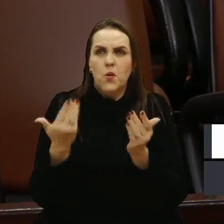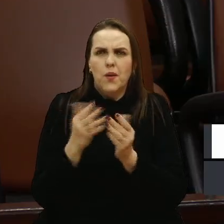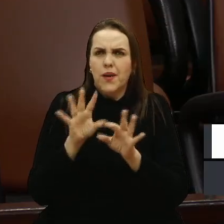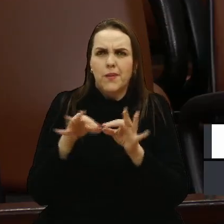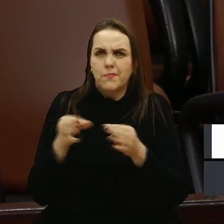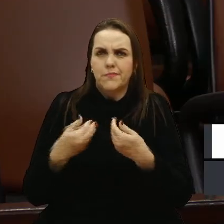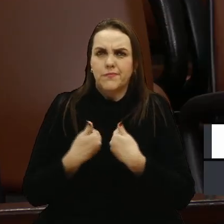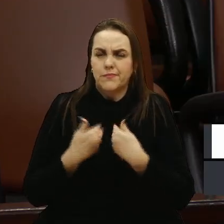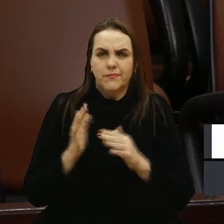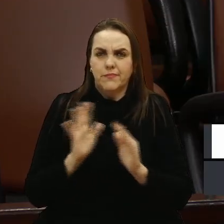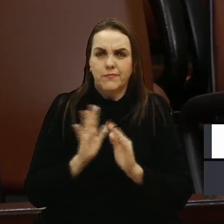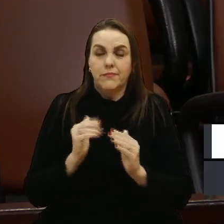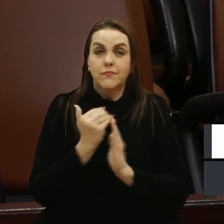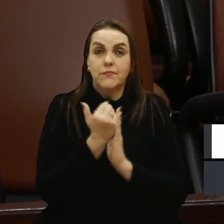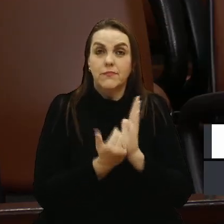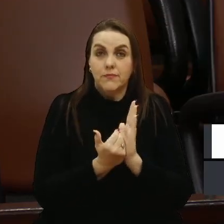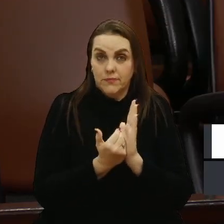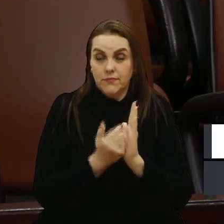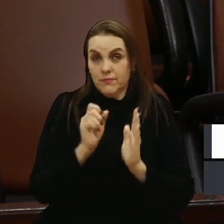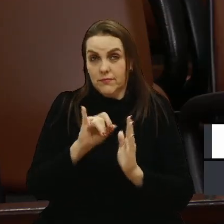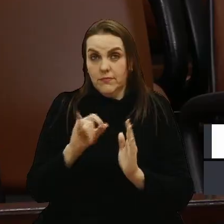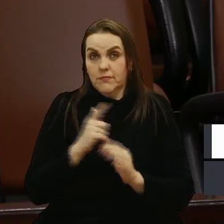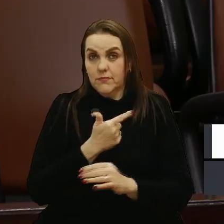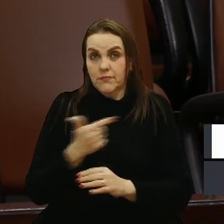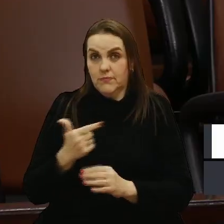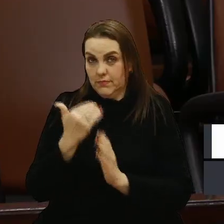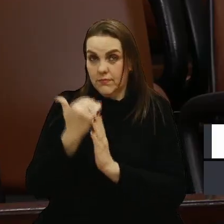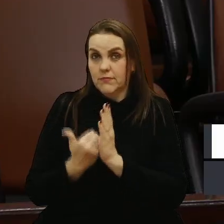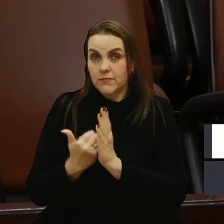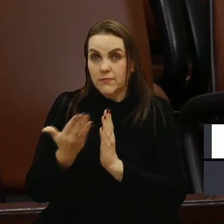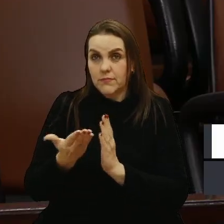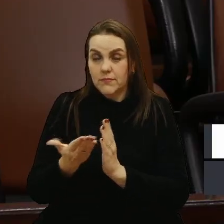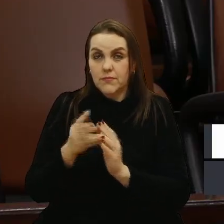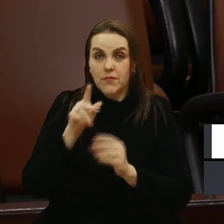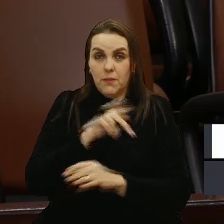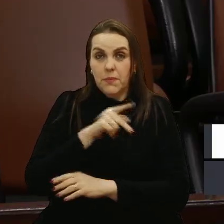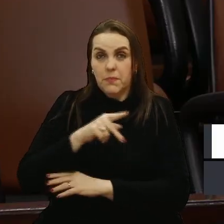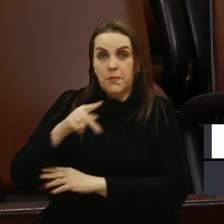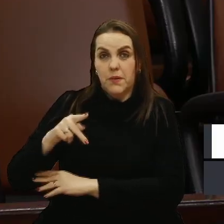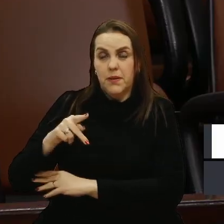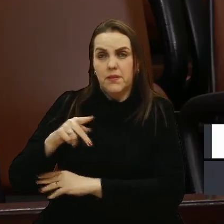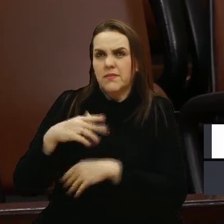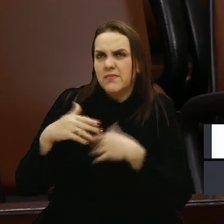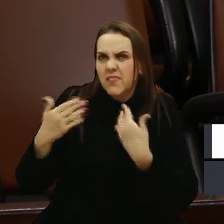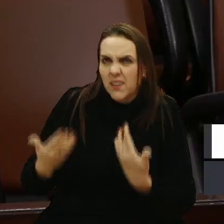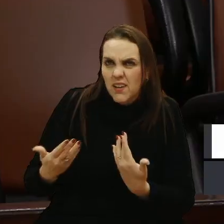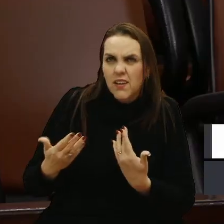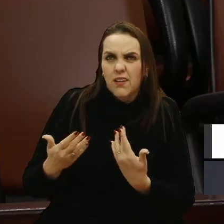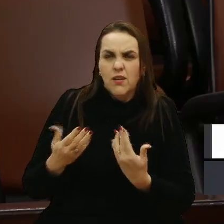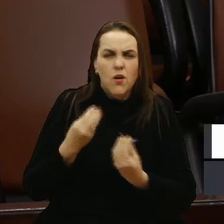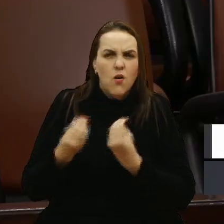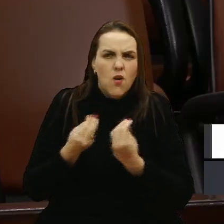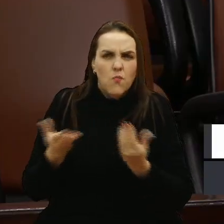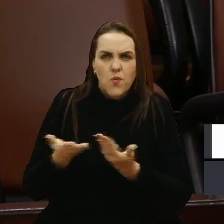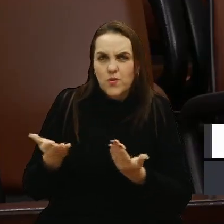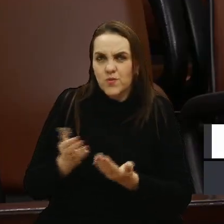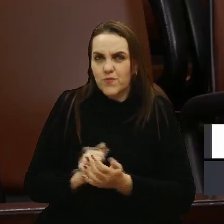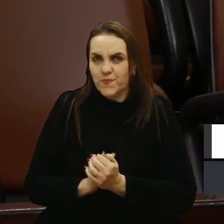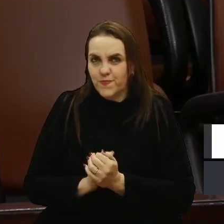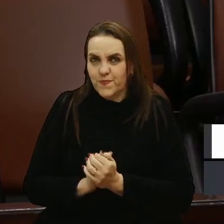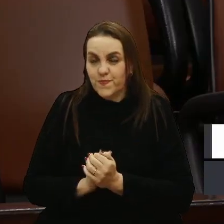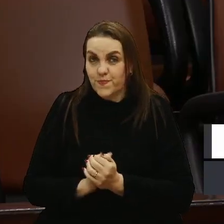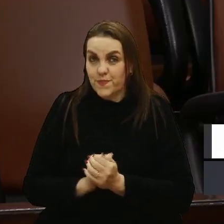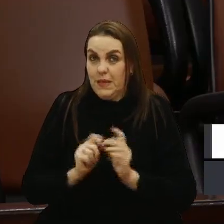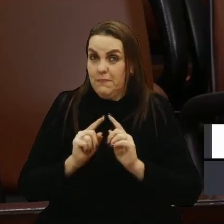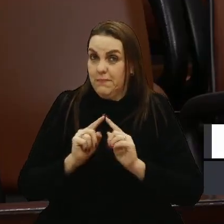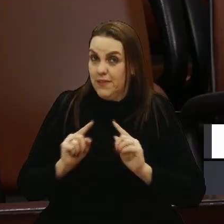nenhum, eu quero desconto. Se a gente tivesse tido desconto nessa PPP, será que seria como hoje?